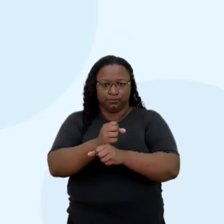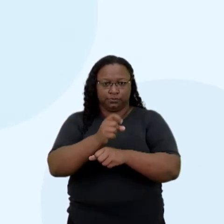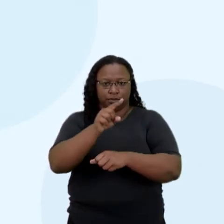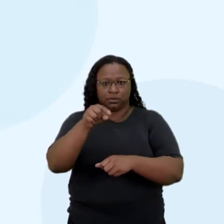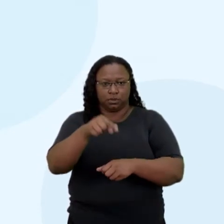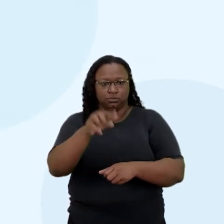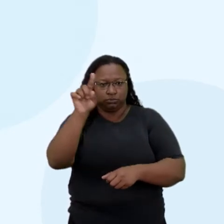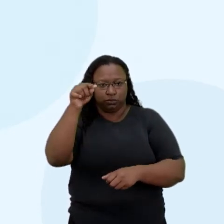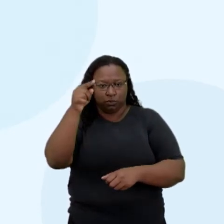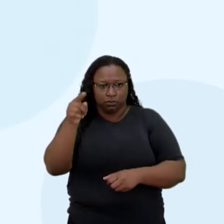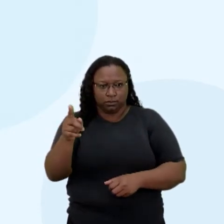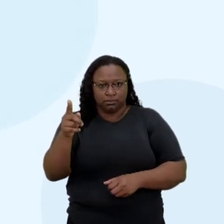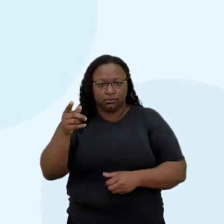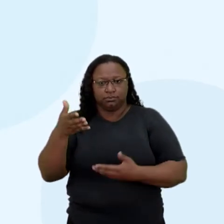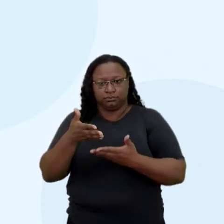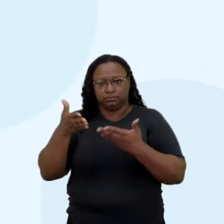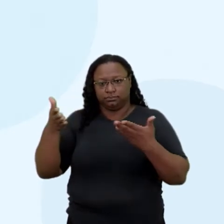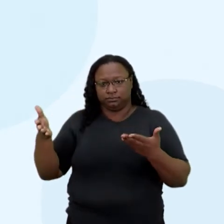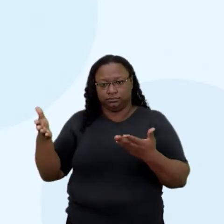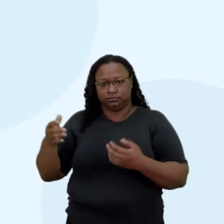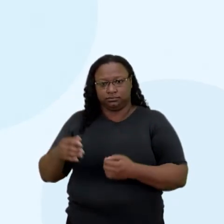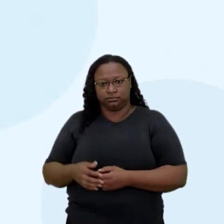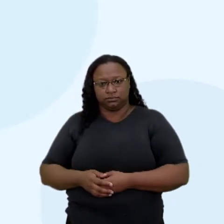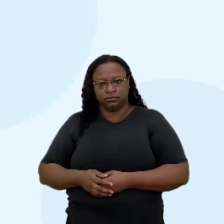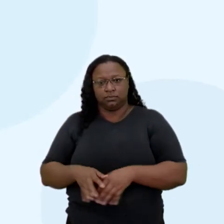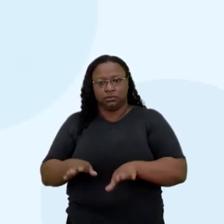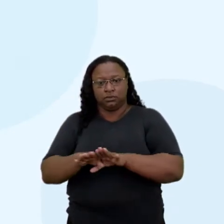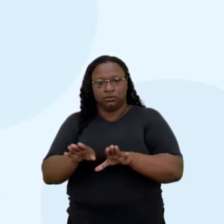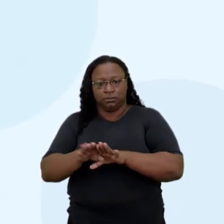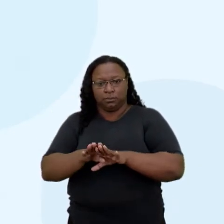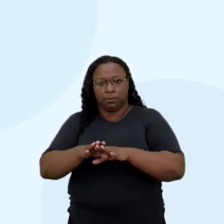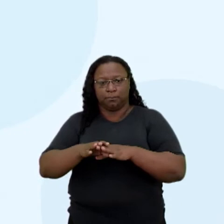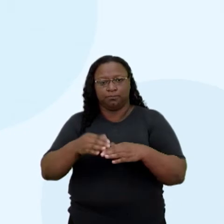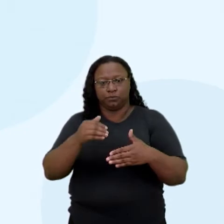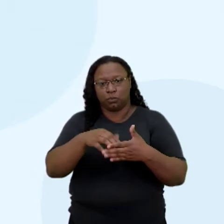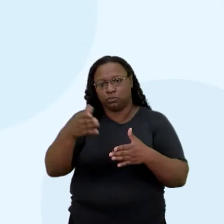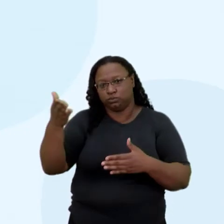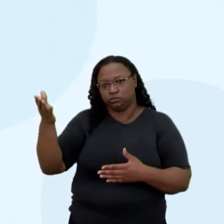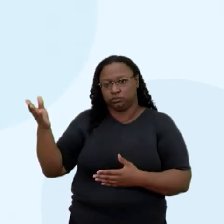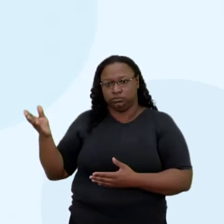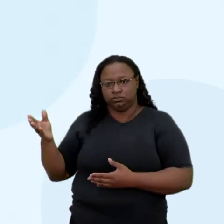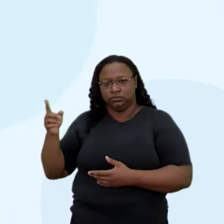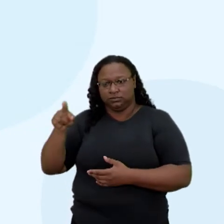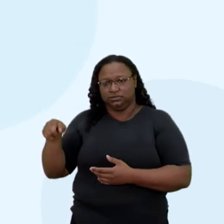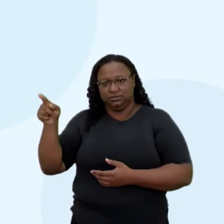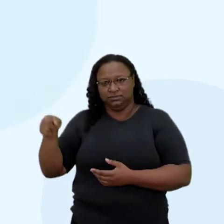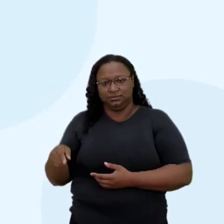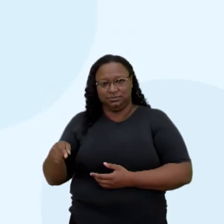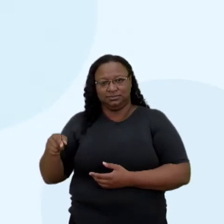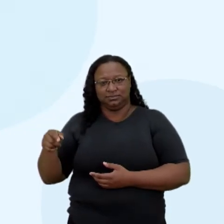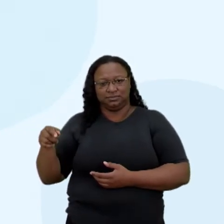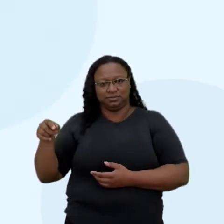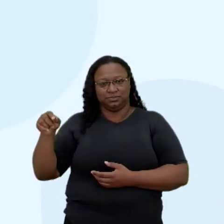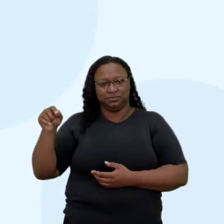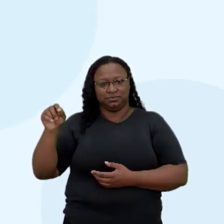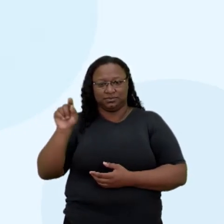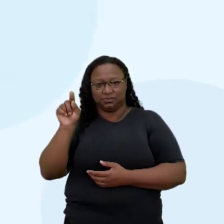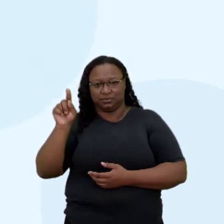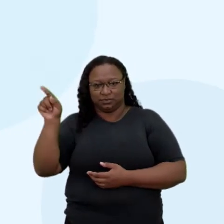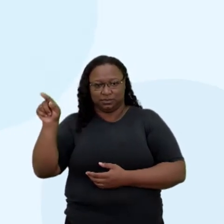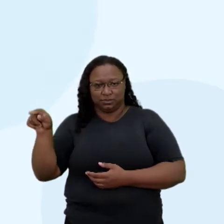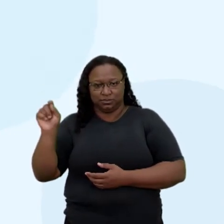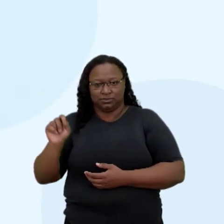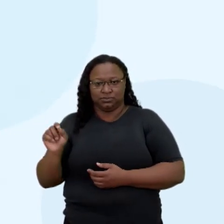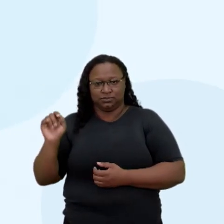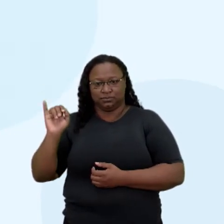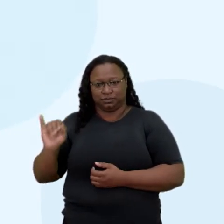e aqui temos o produto ainda do xi, produto, multiplicação, né? Do xi vezes o yi.